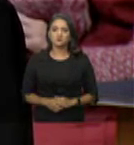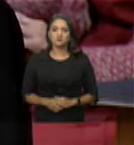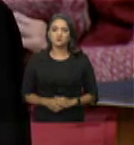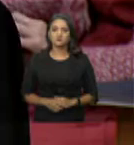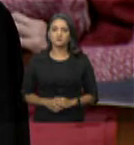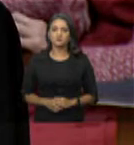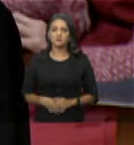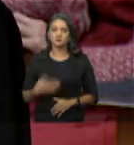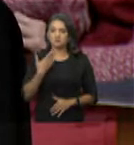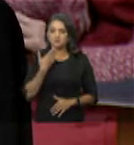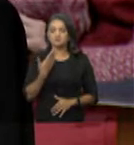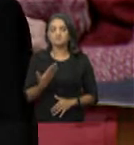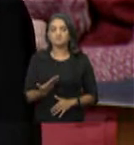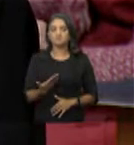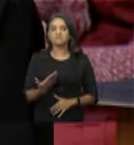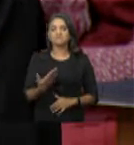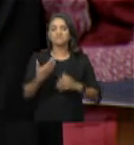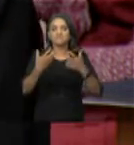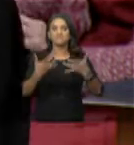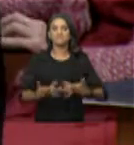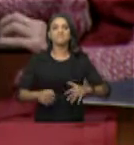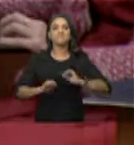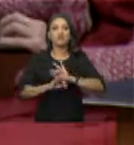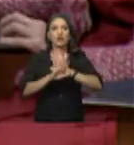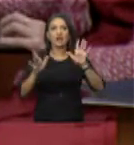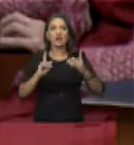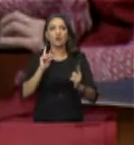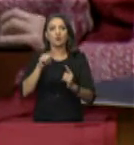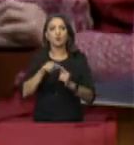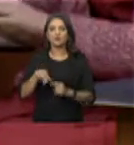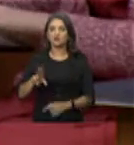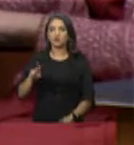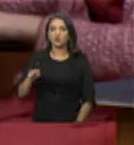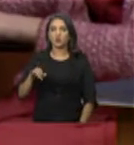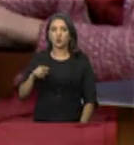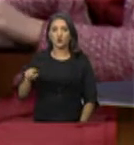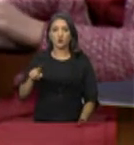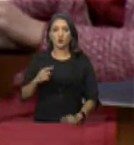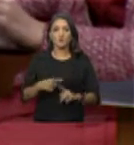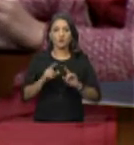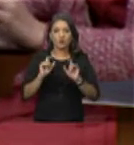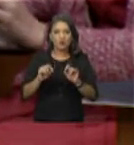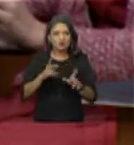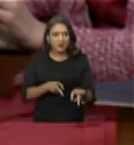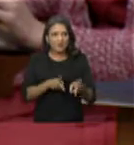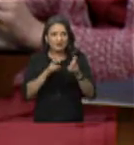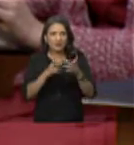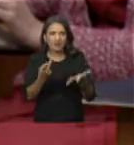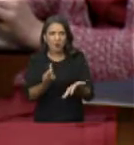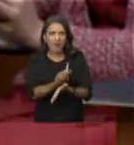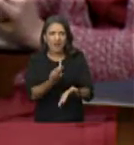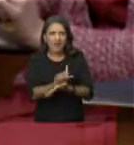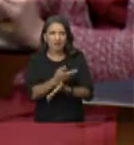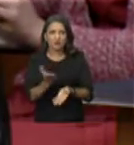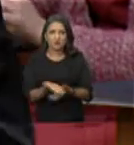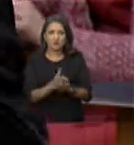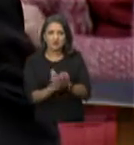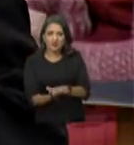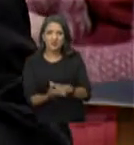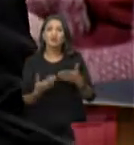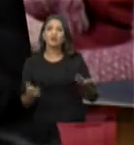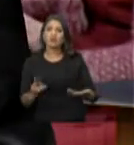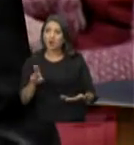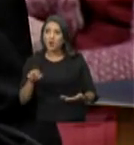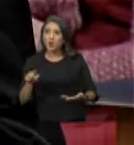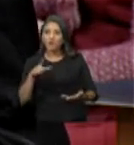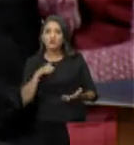a pretensão da União uma vez identificado o vício do processo a união dentro